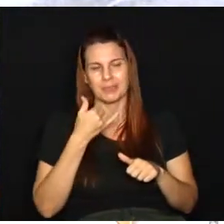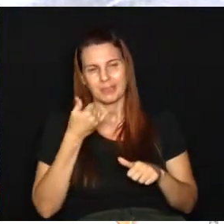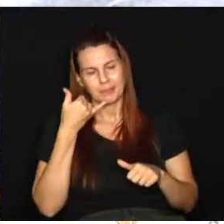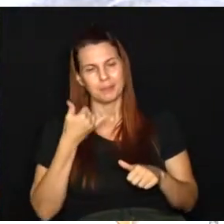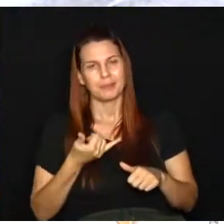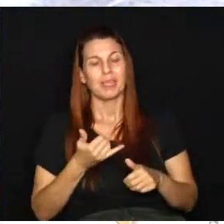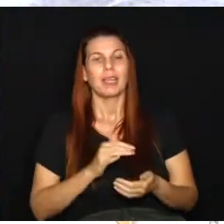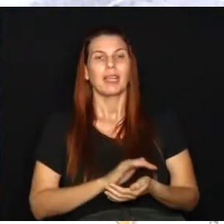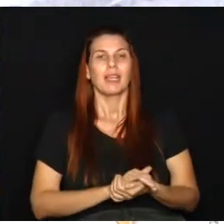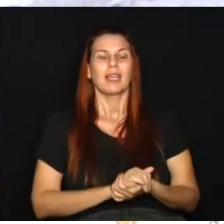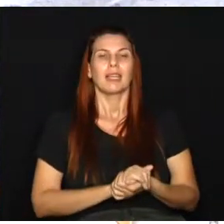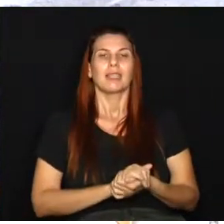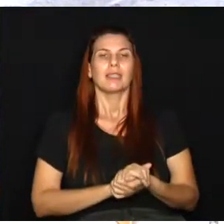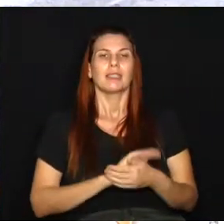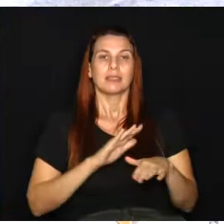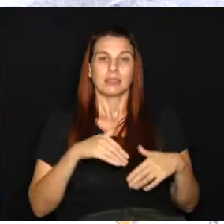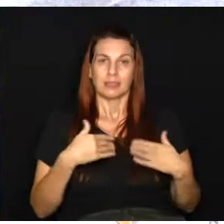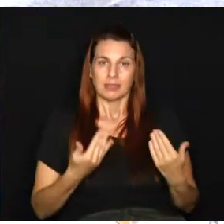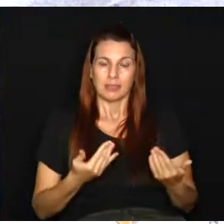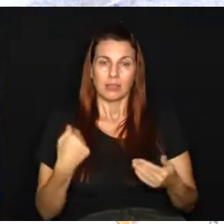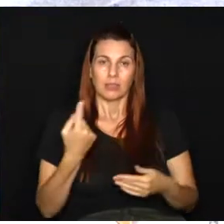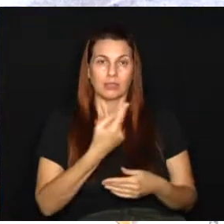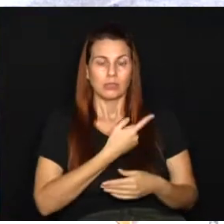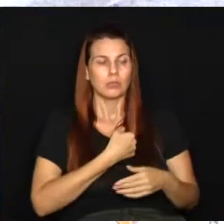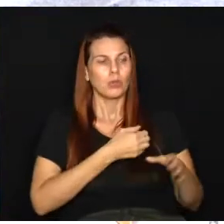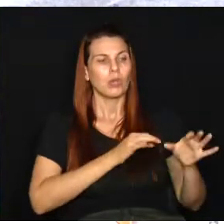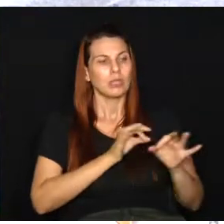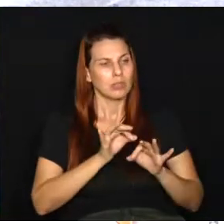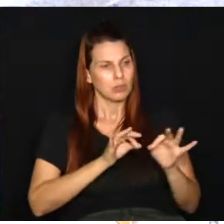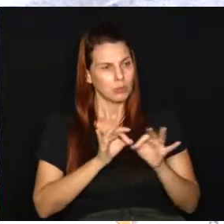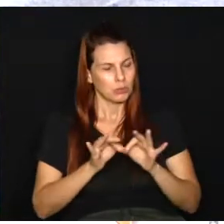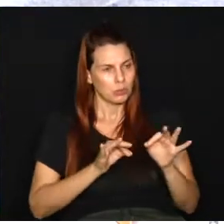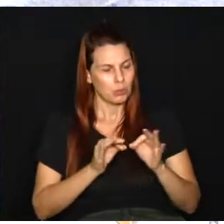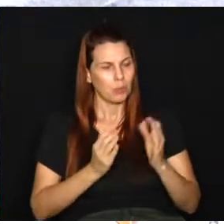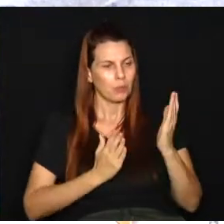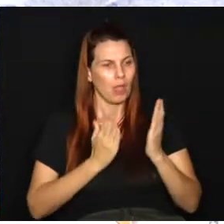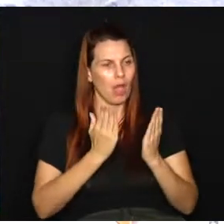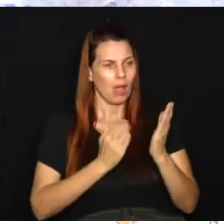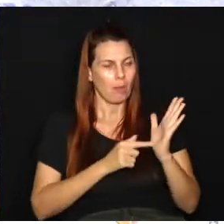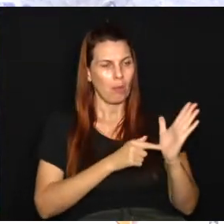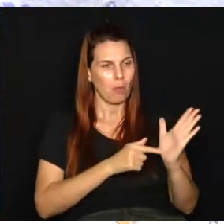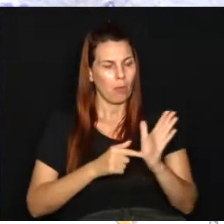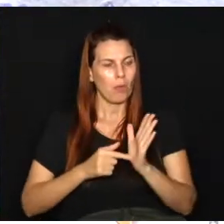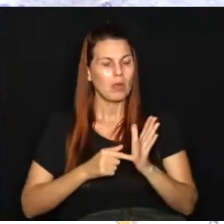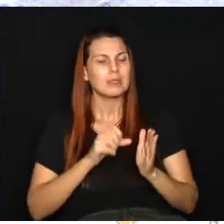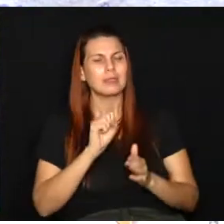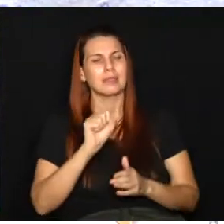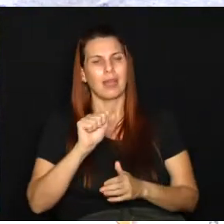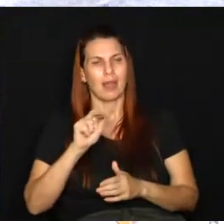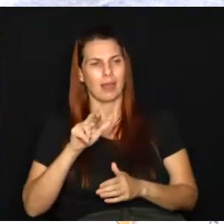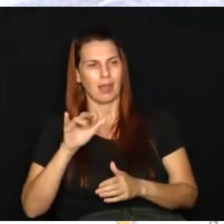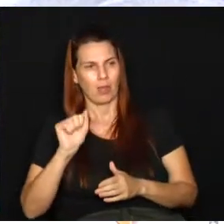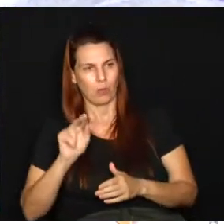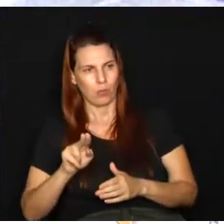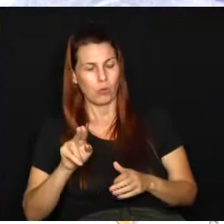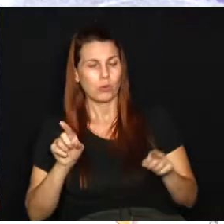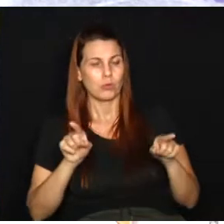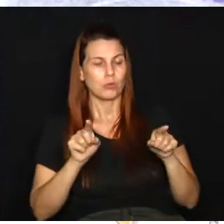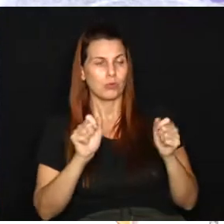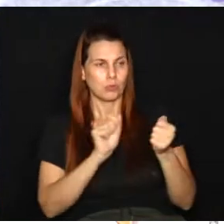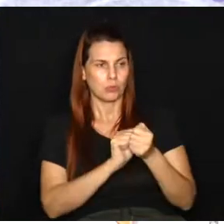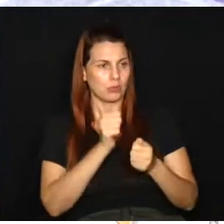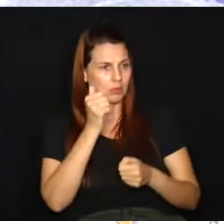duradouras nesse sentido, né? Então a gente organizou um sarau no final do ano passado, que foi o Sarau Ilumina, inclusive em parceria com as mulheres